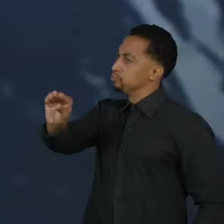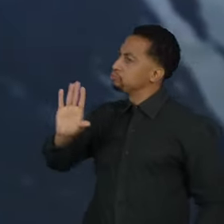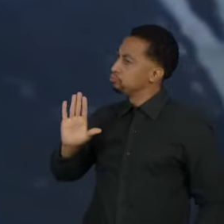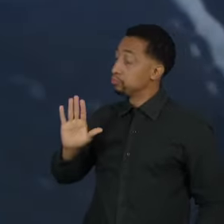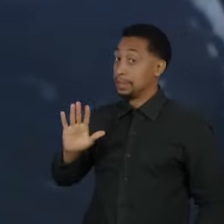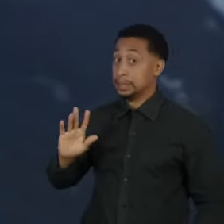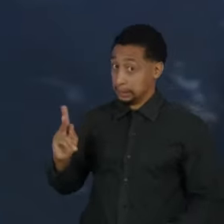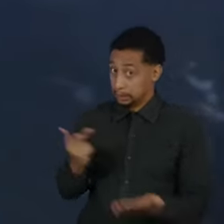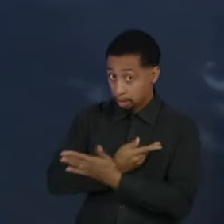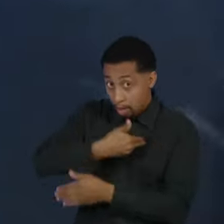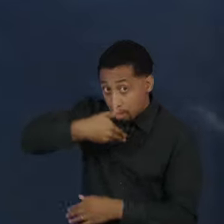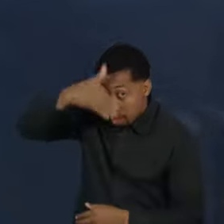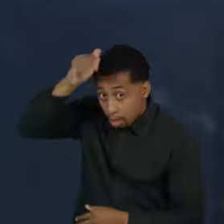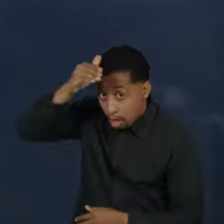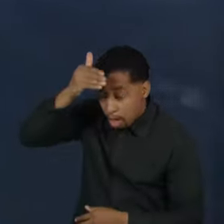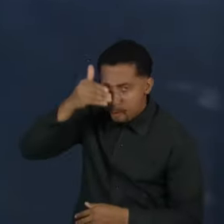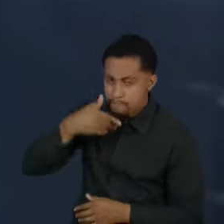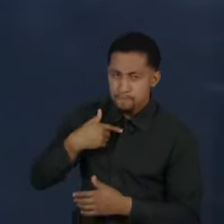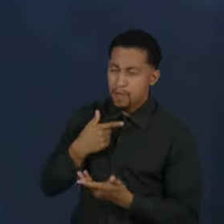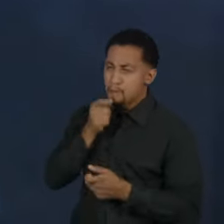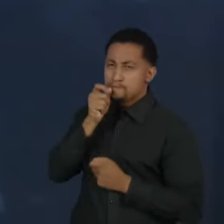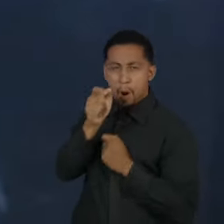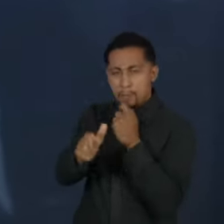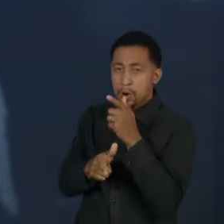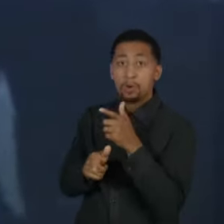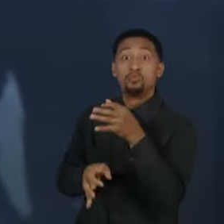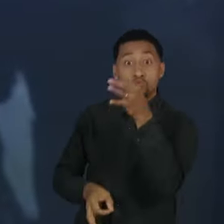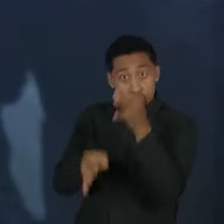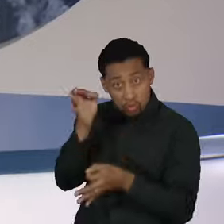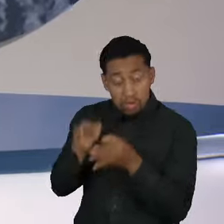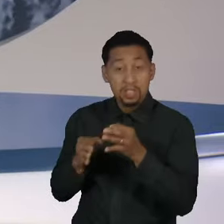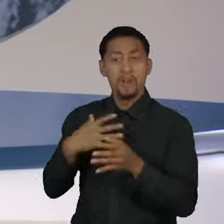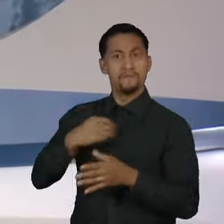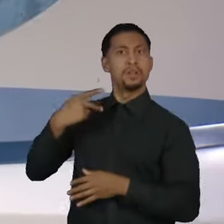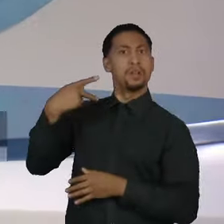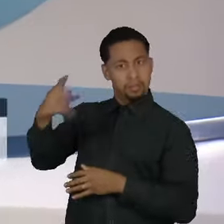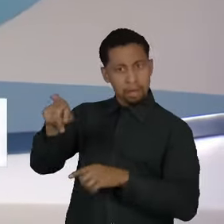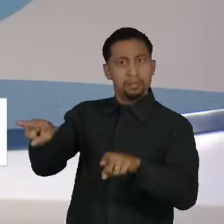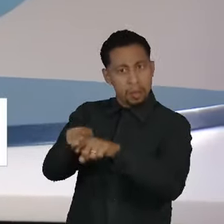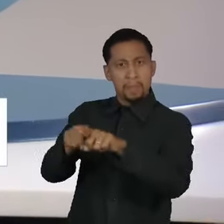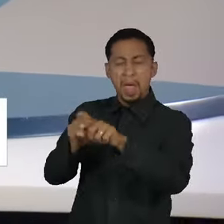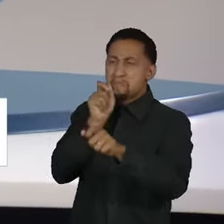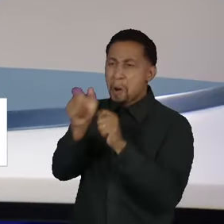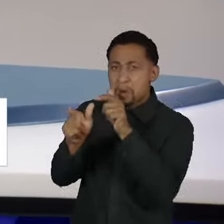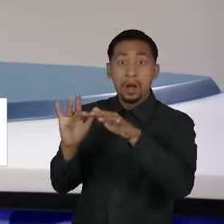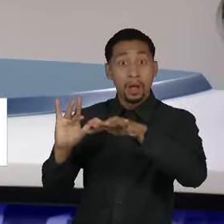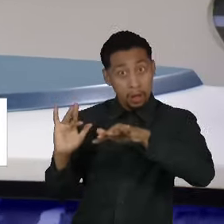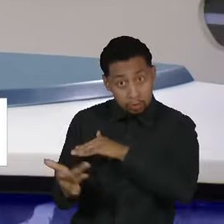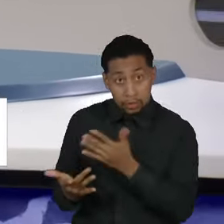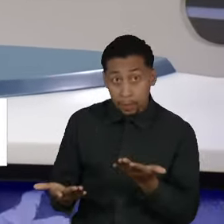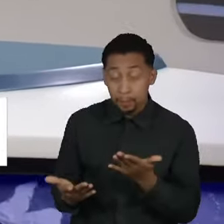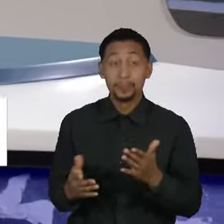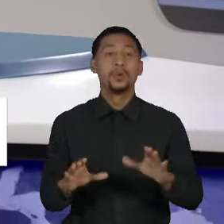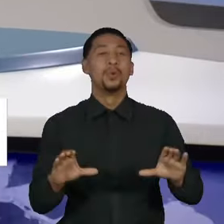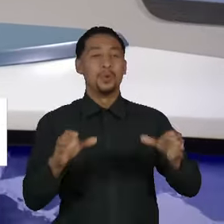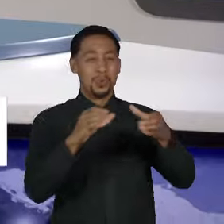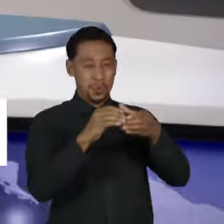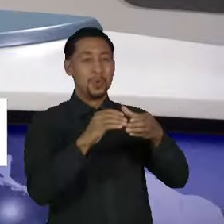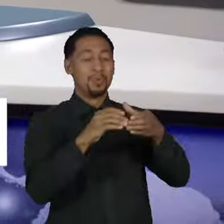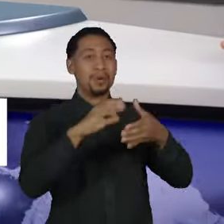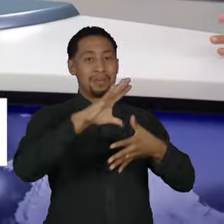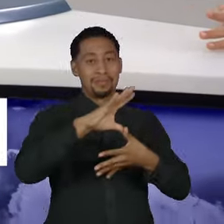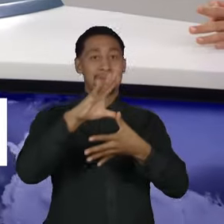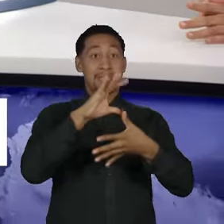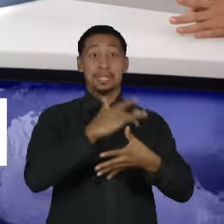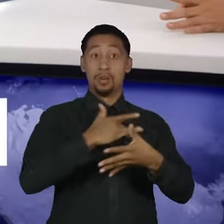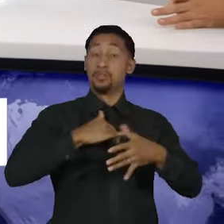Trump ataca o juiz e a filha dele nas redes sociais. E ainda, a Organização Pan-Americana de Saúde alerta para o